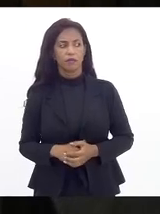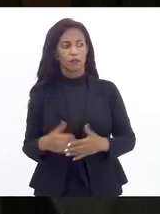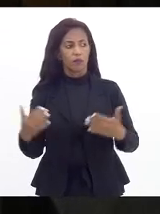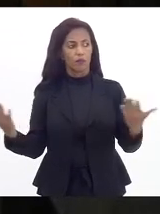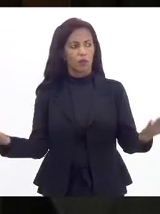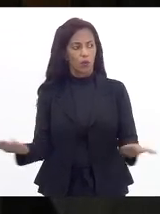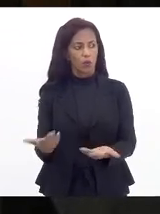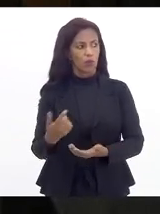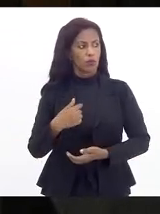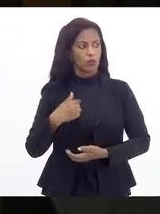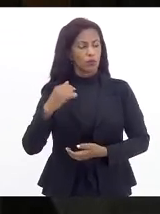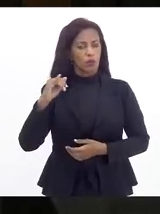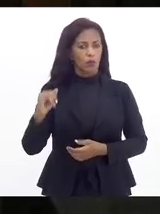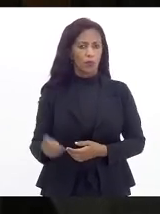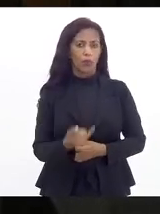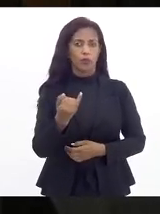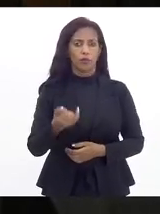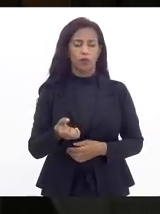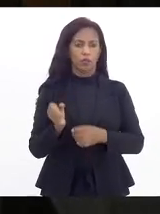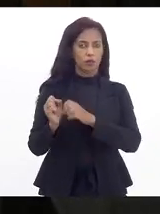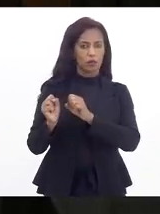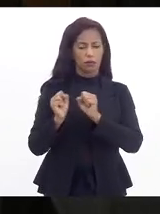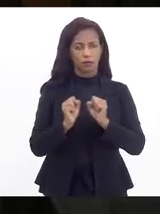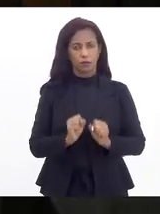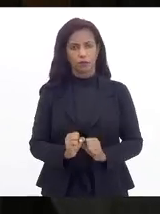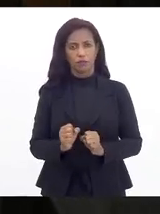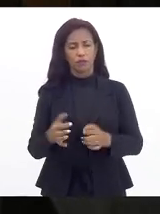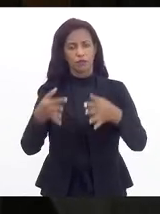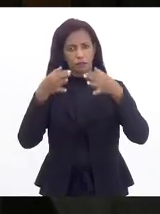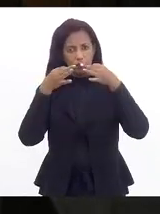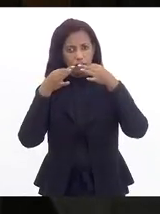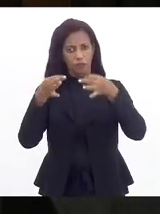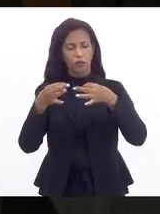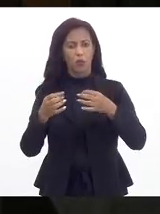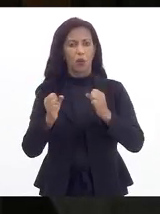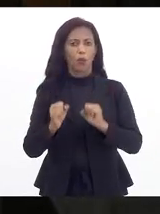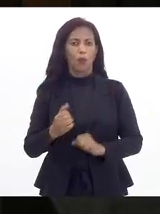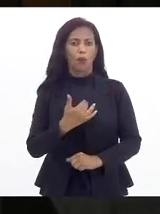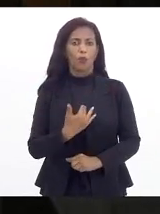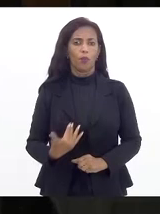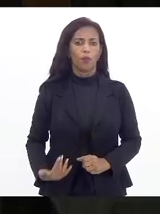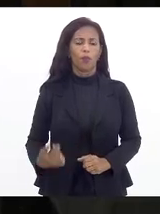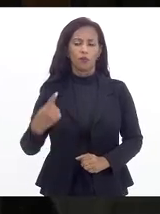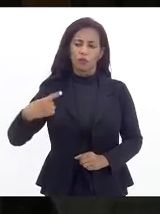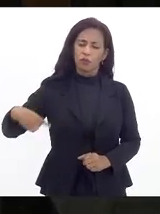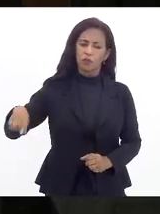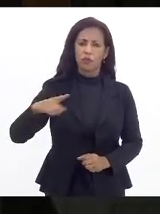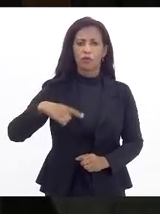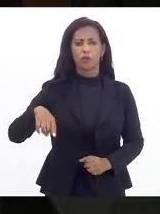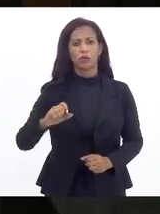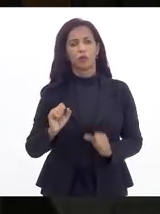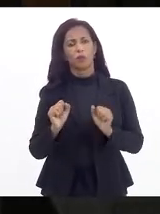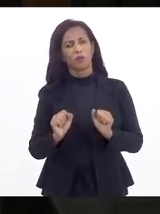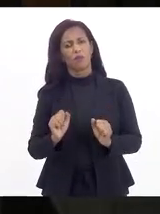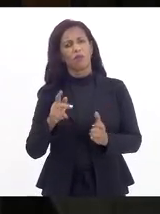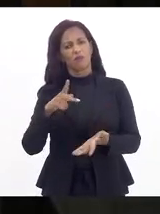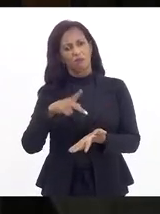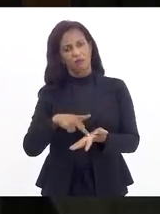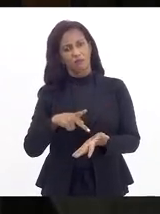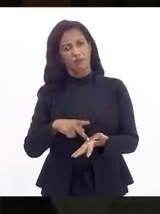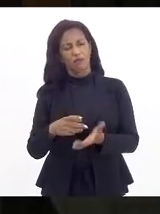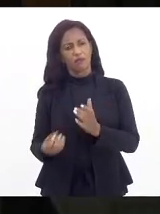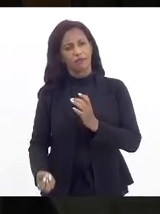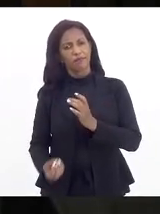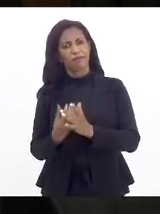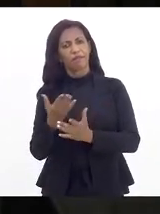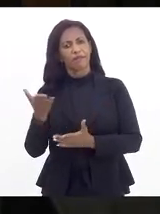estou tendo a oportunidade de poder chamar a atenção do poder público, de nós podermos, de fato,